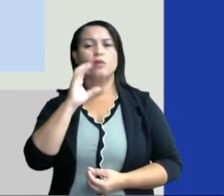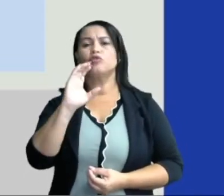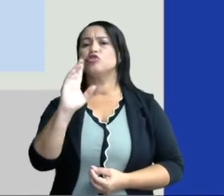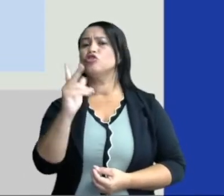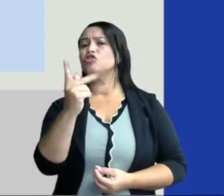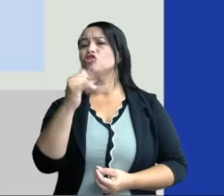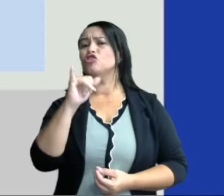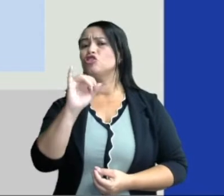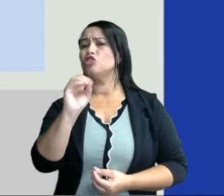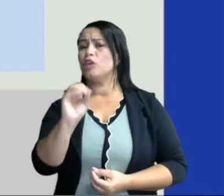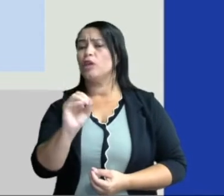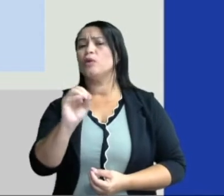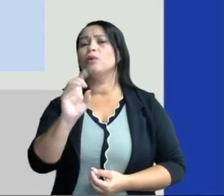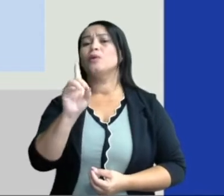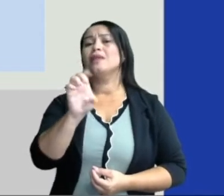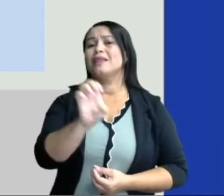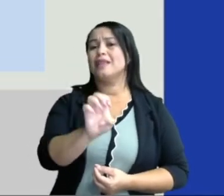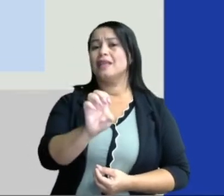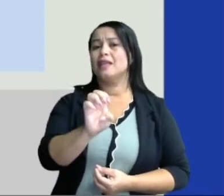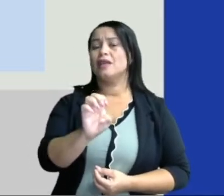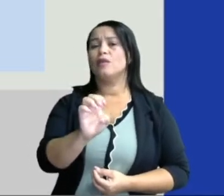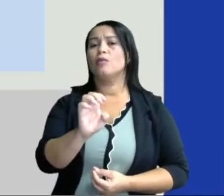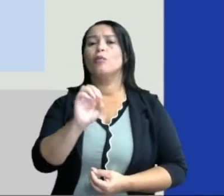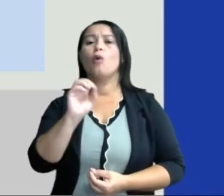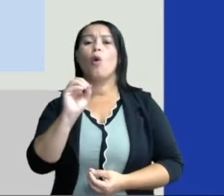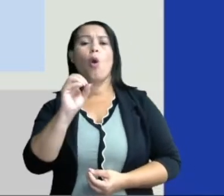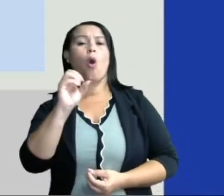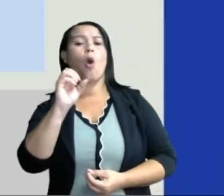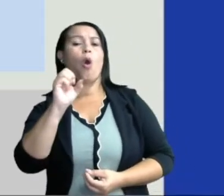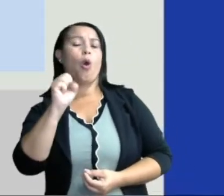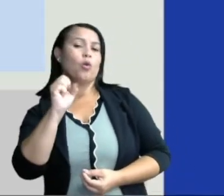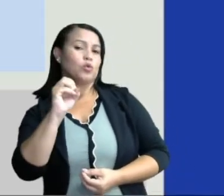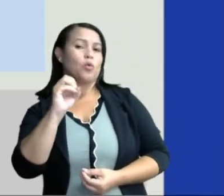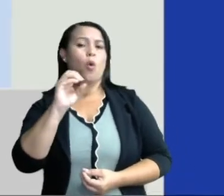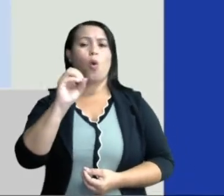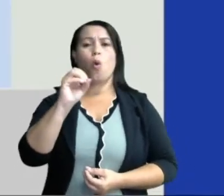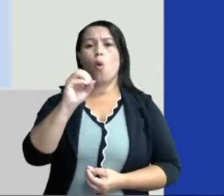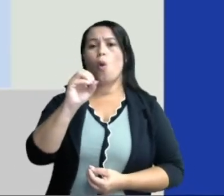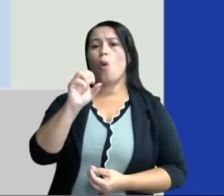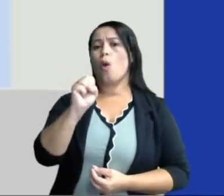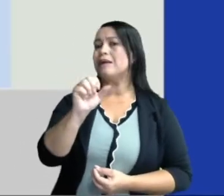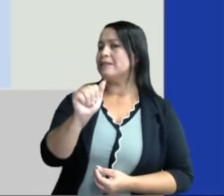de por oso ou osa. Carinhoso, carinhosa.